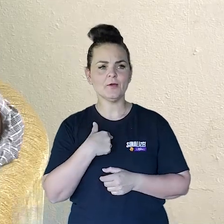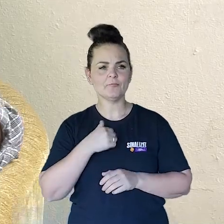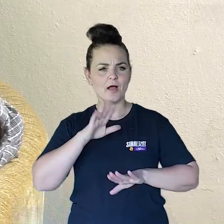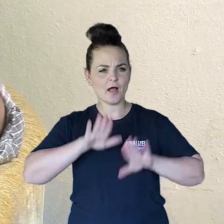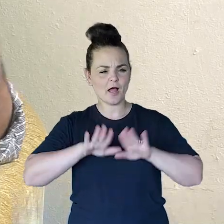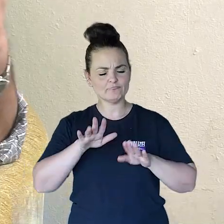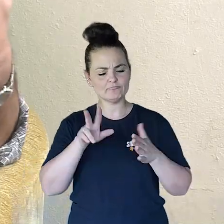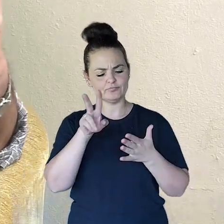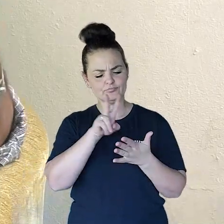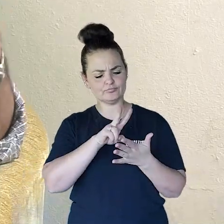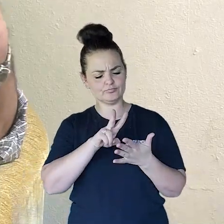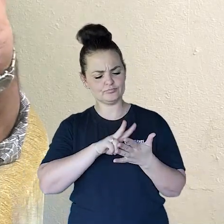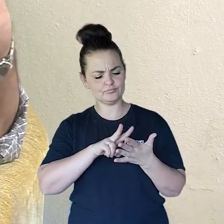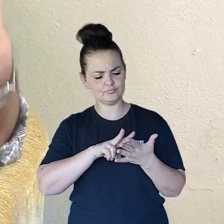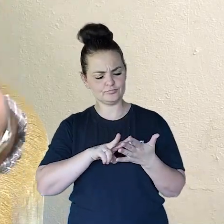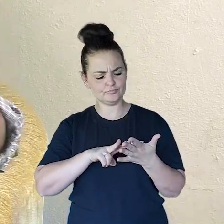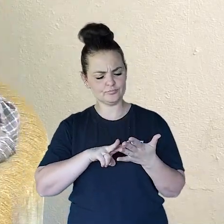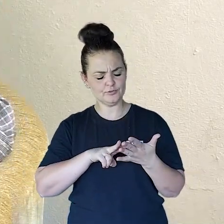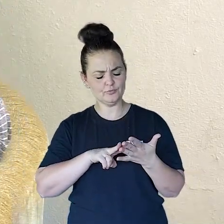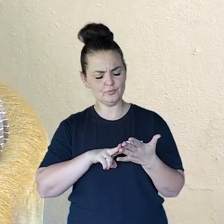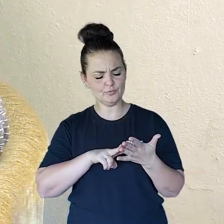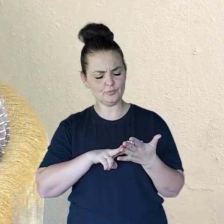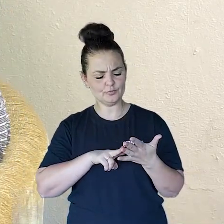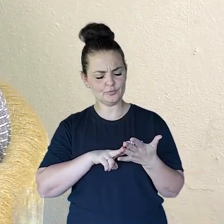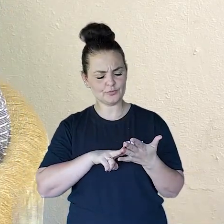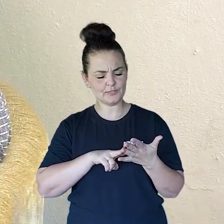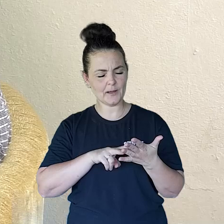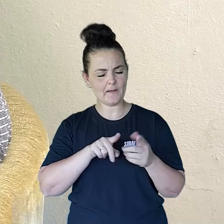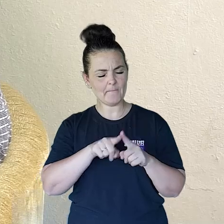algumas leituras, olhando para o passado,